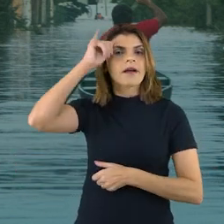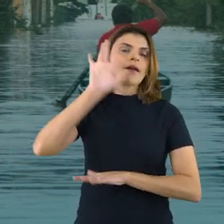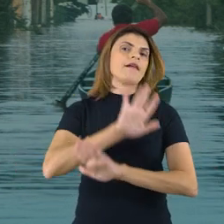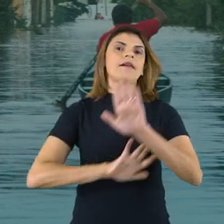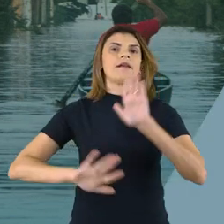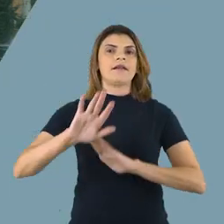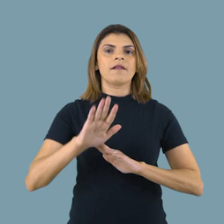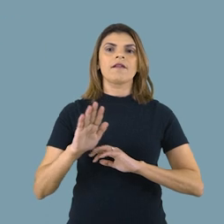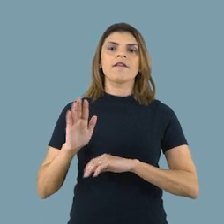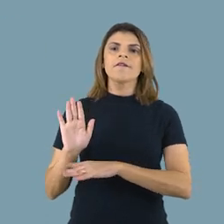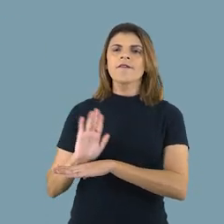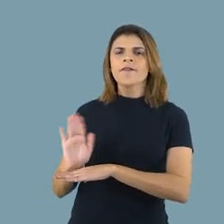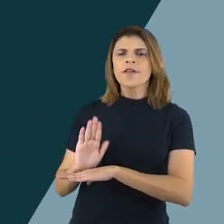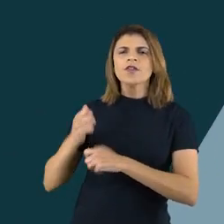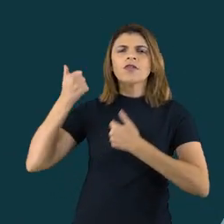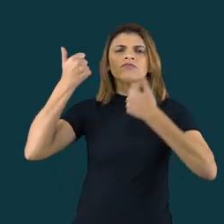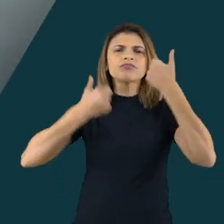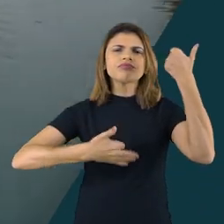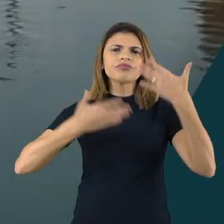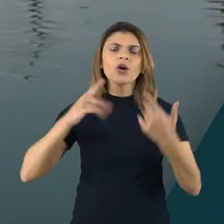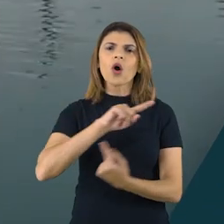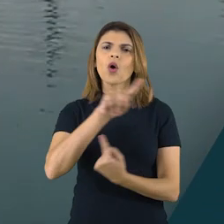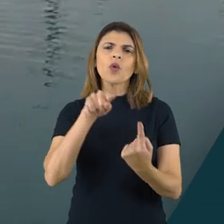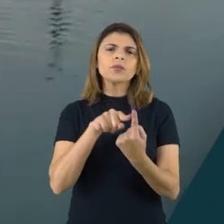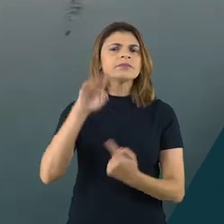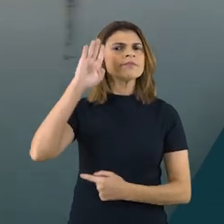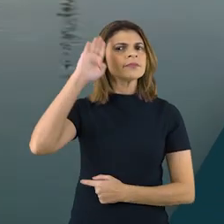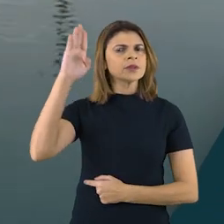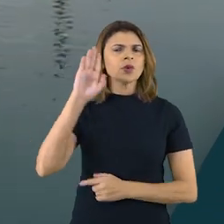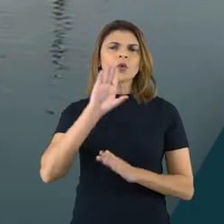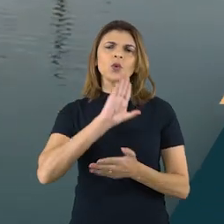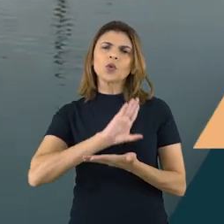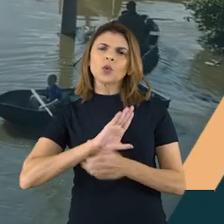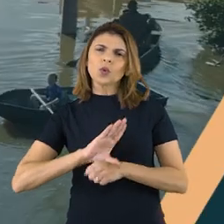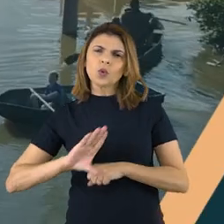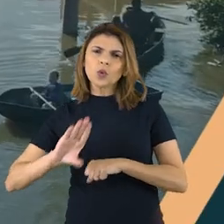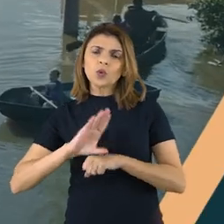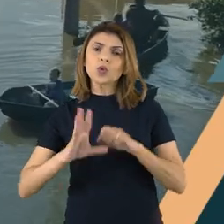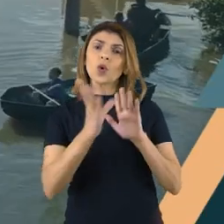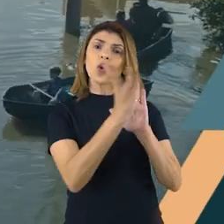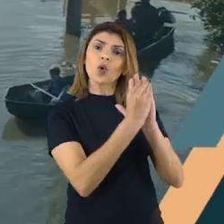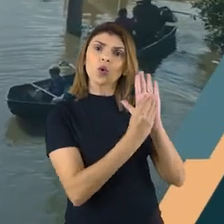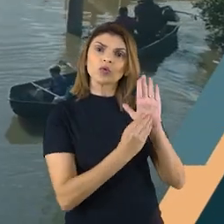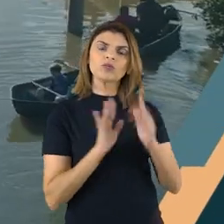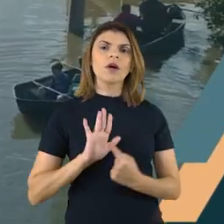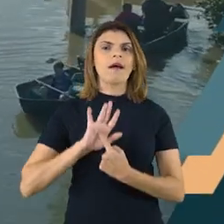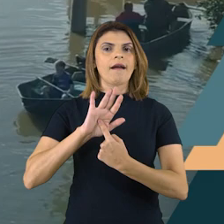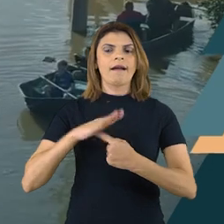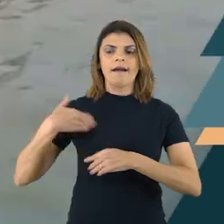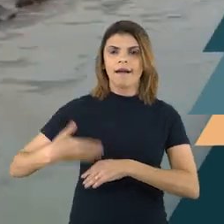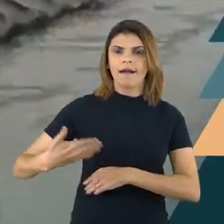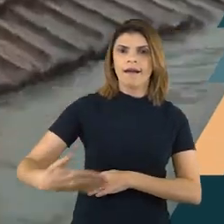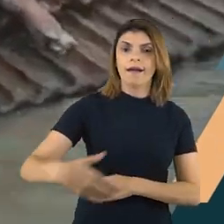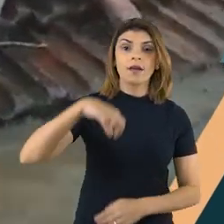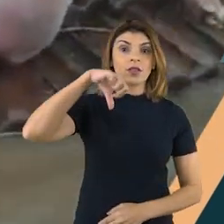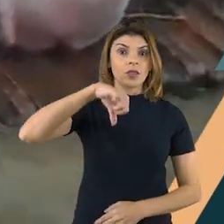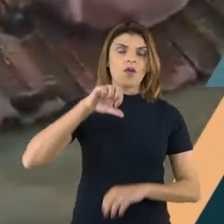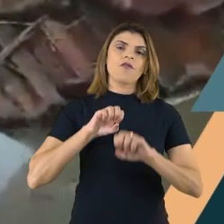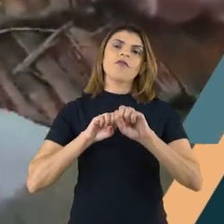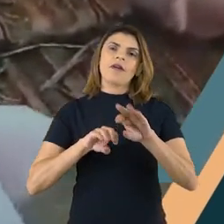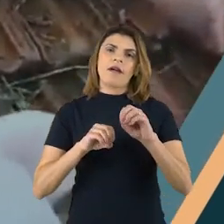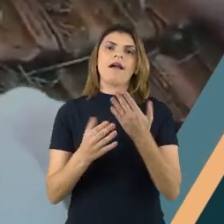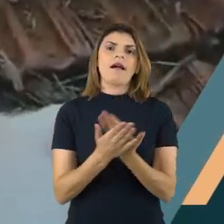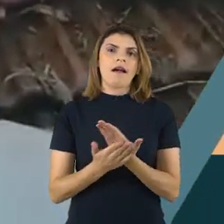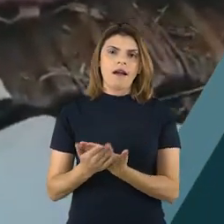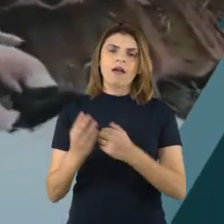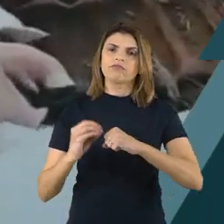prevenção. Neste vídeo, vamos explicar o objetivo do curso e os conteúdos que serão apresentados ao longo das